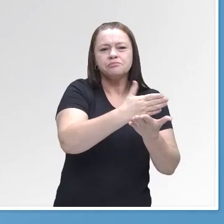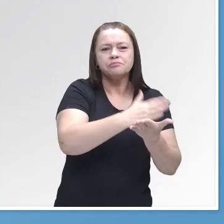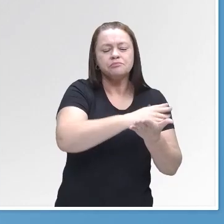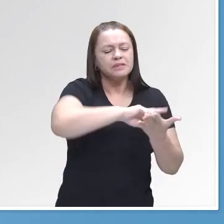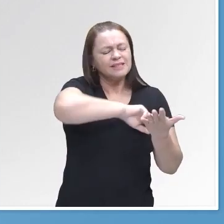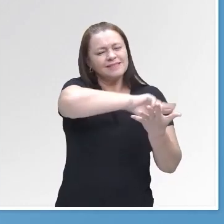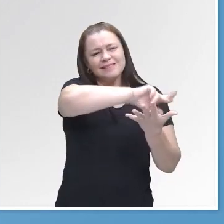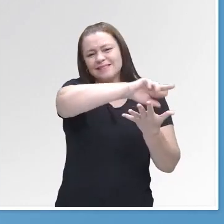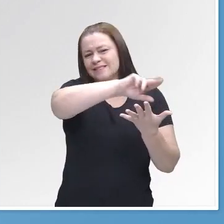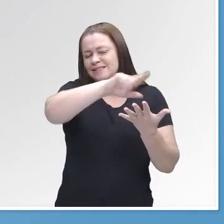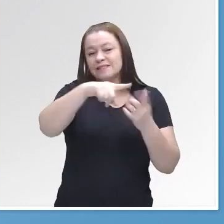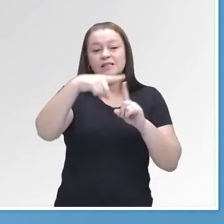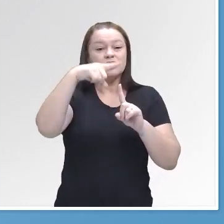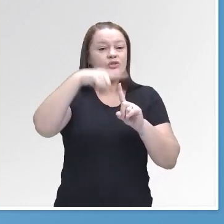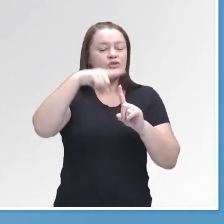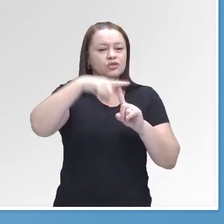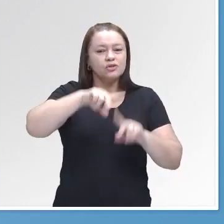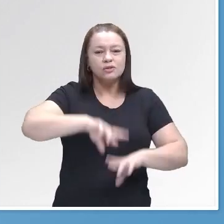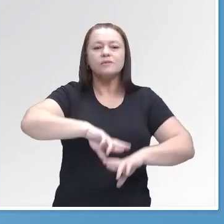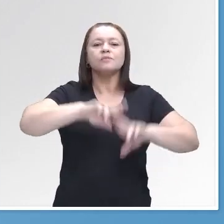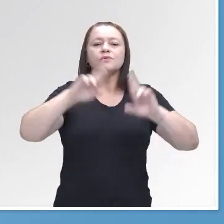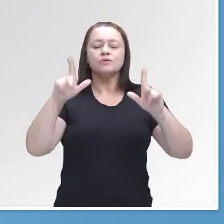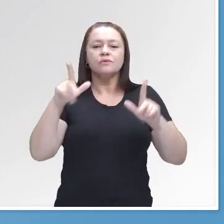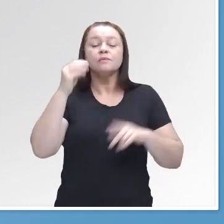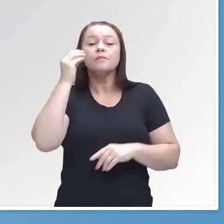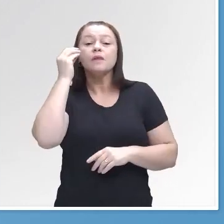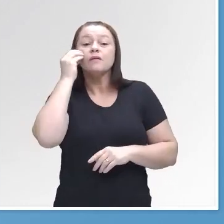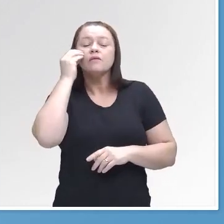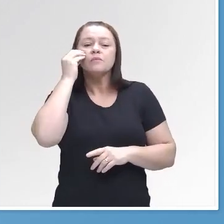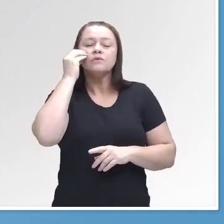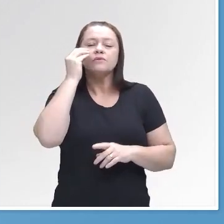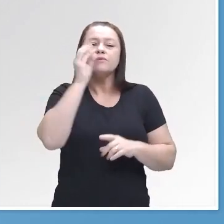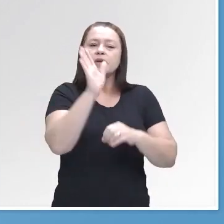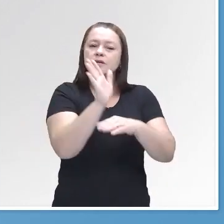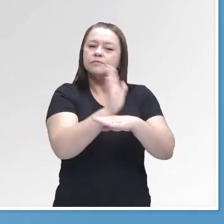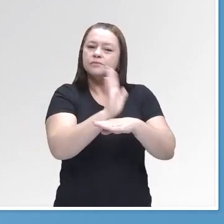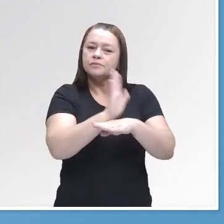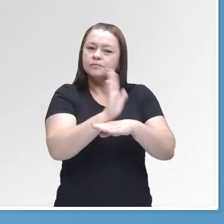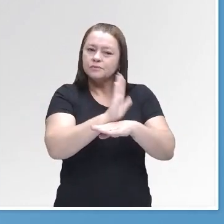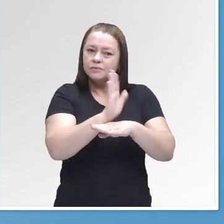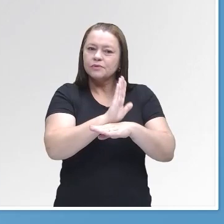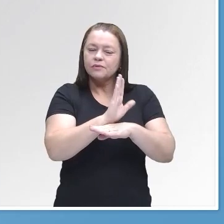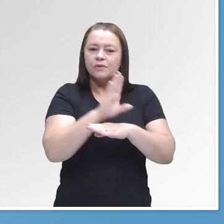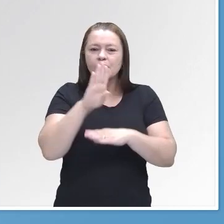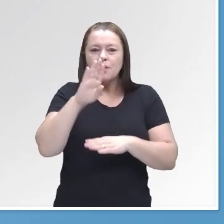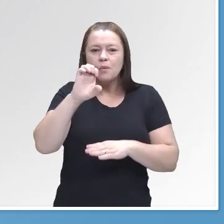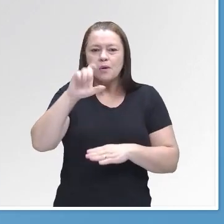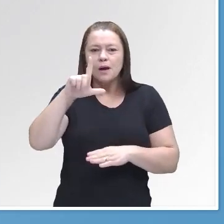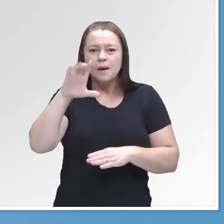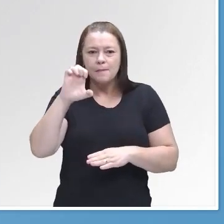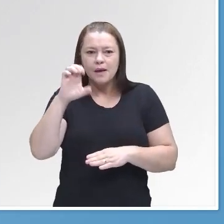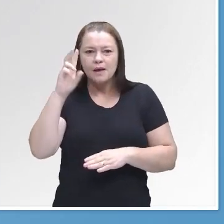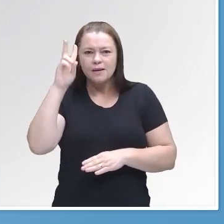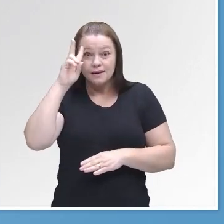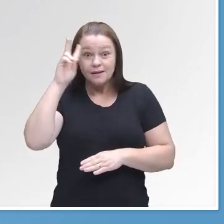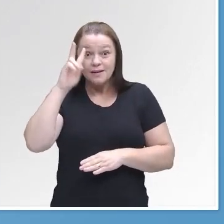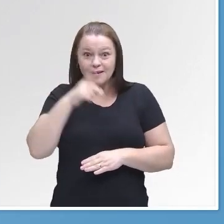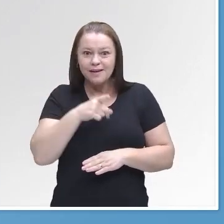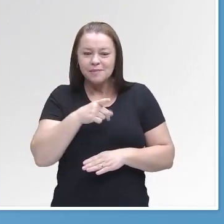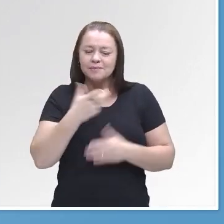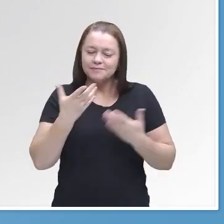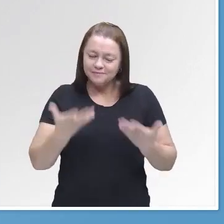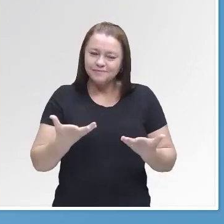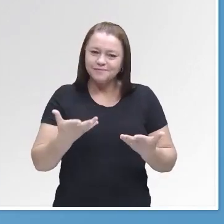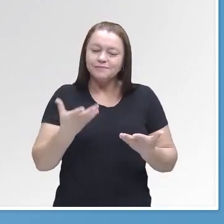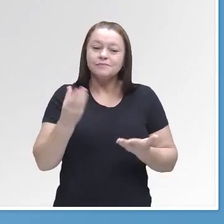entre outras. Vamos ver agora um vídeo com a Belle. Lembram da Belle? Um vídeo